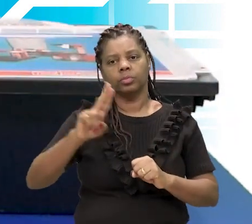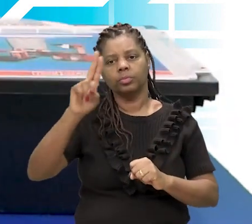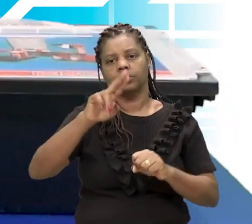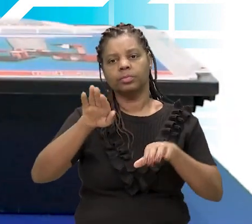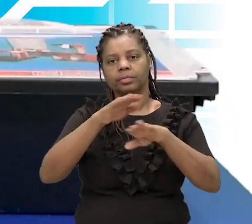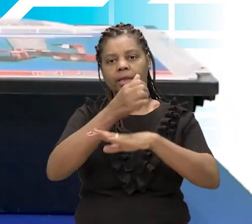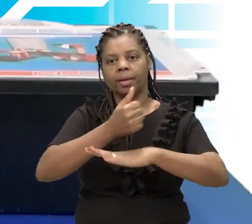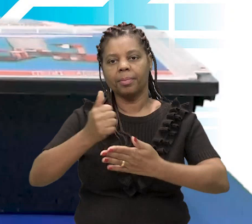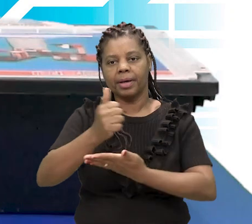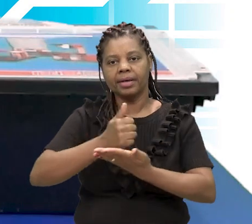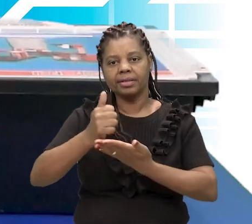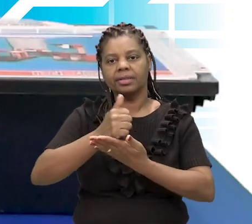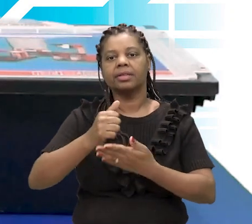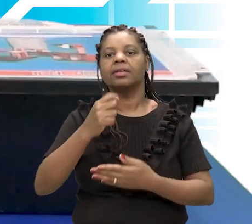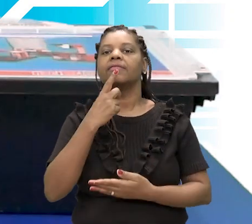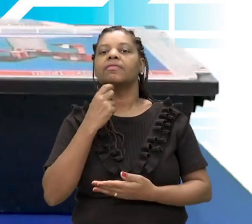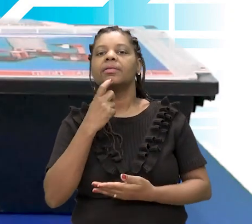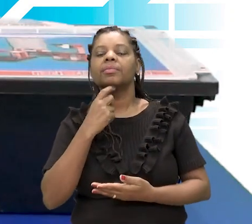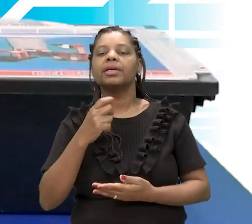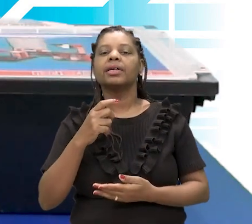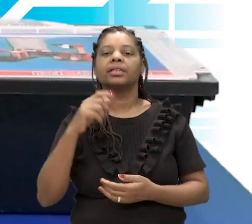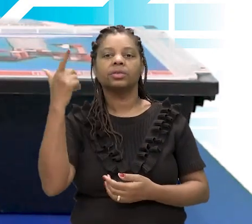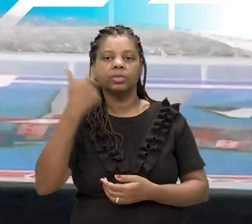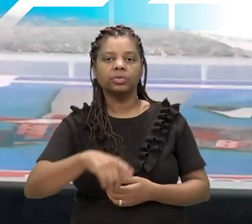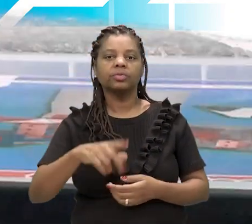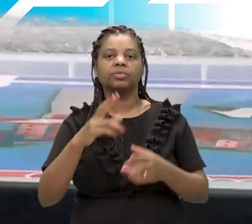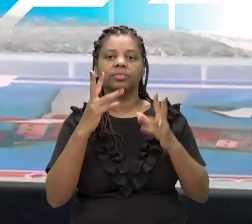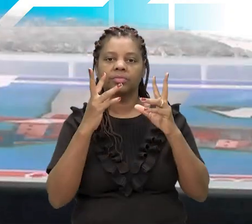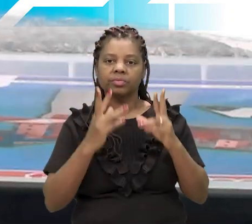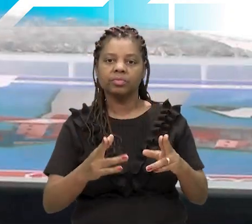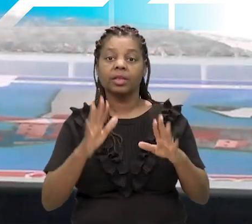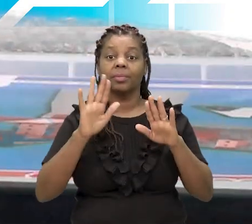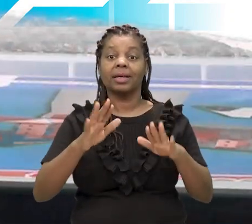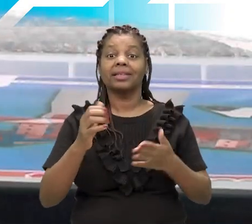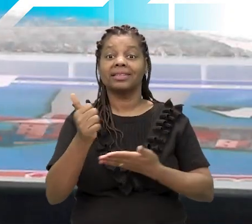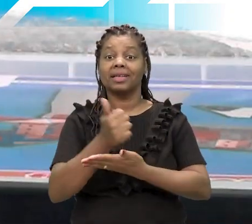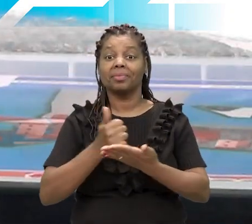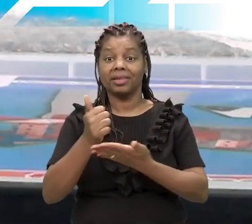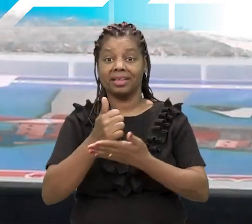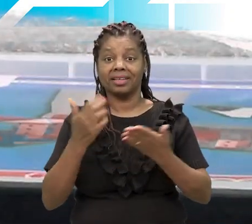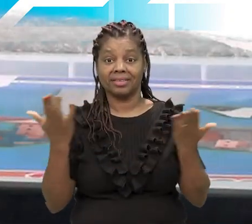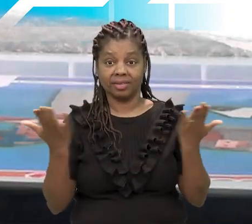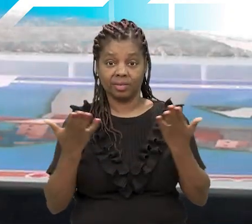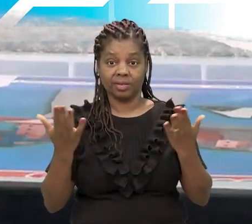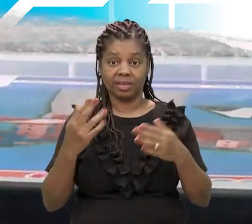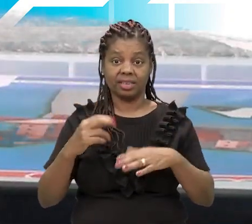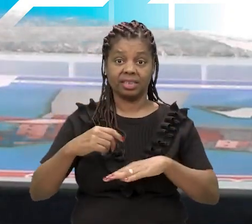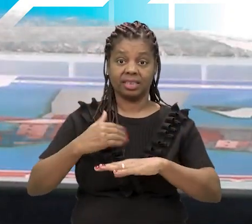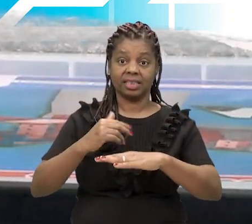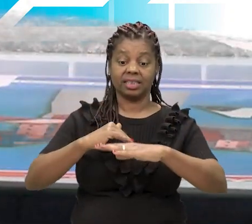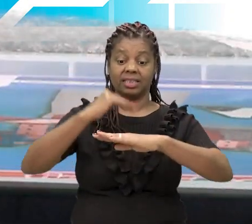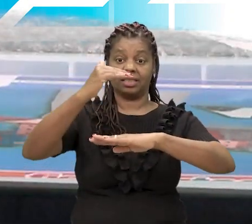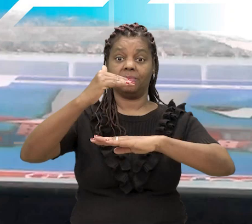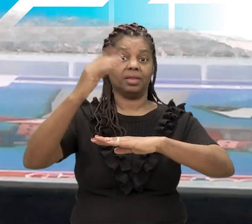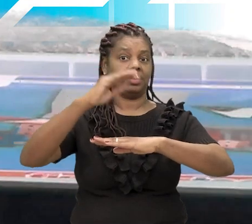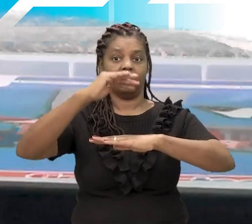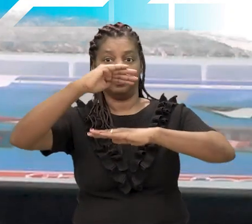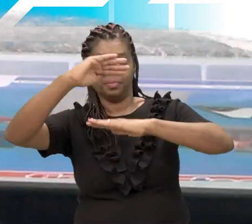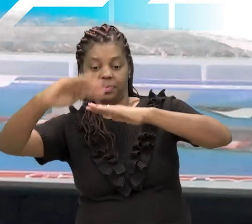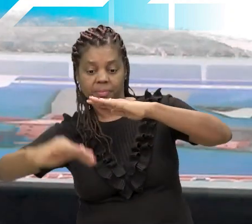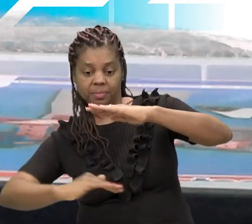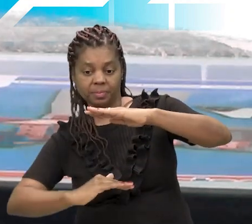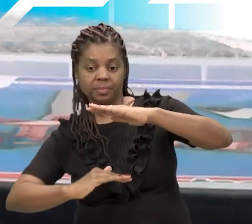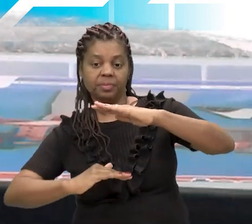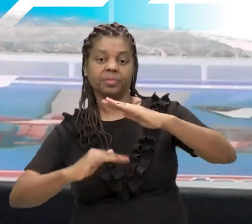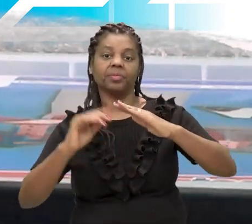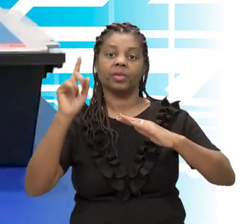usar a mesma base vermelha. Então vamos repetir o processo, só que agora essa base ela não vai ficar em cima, ela vai